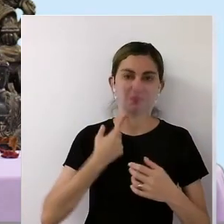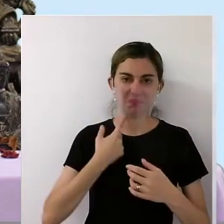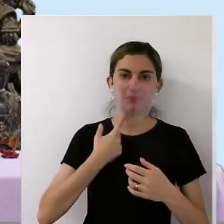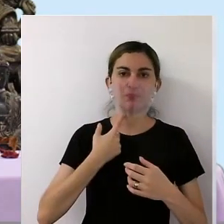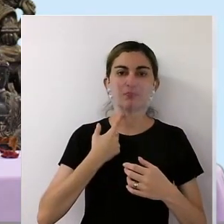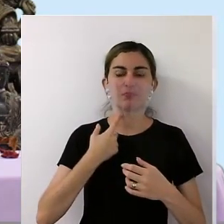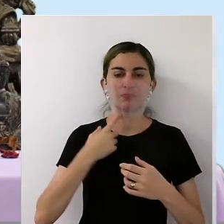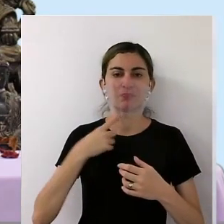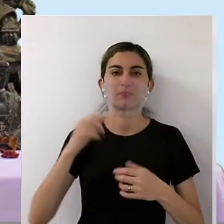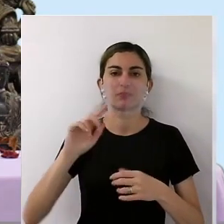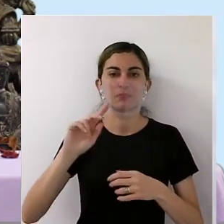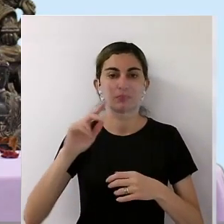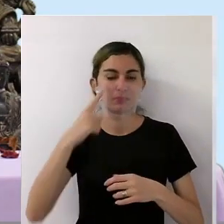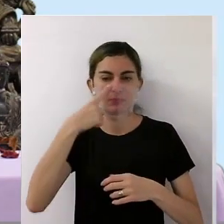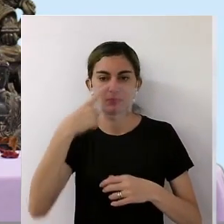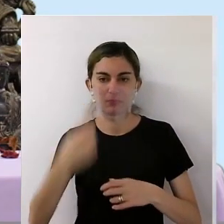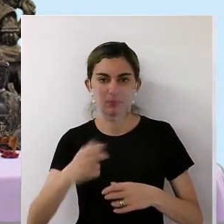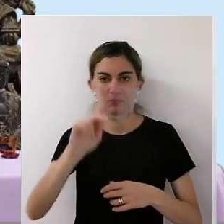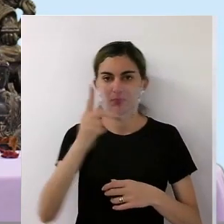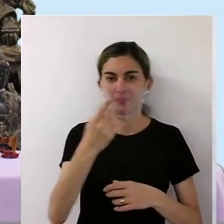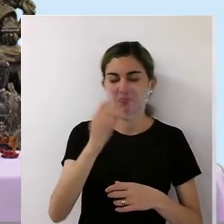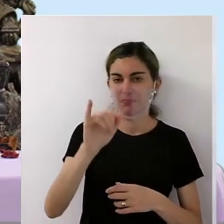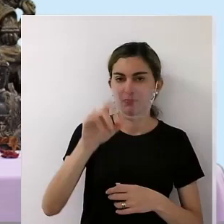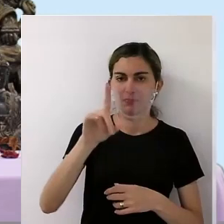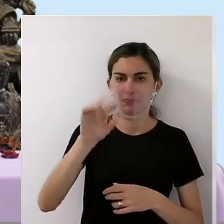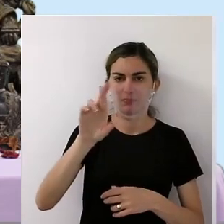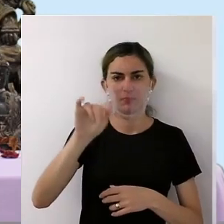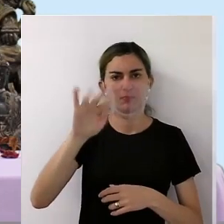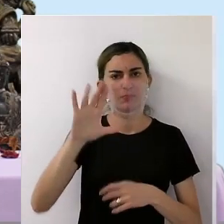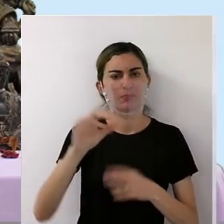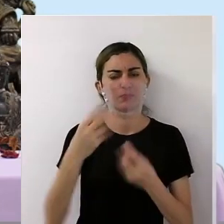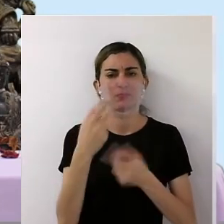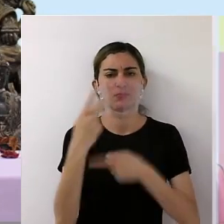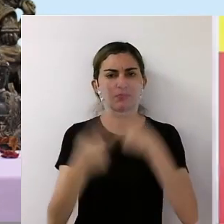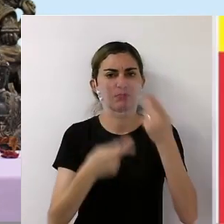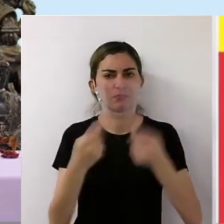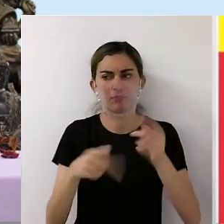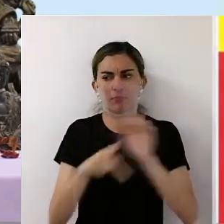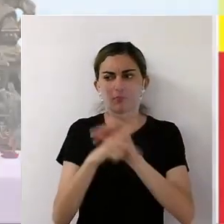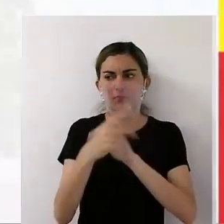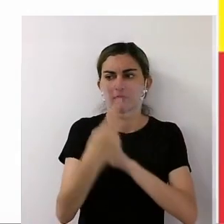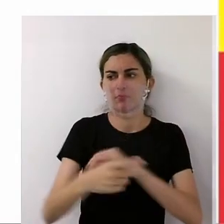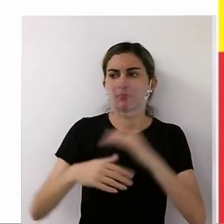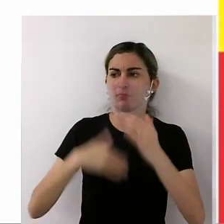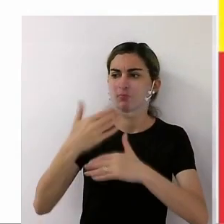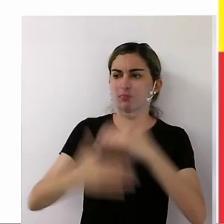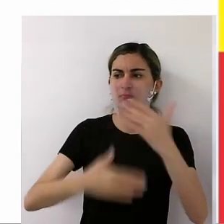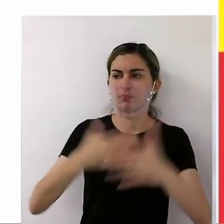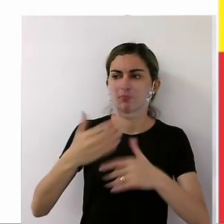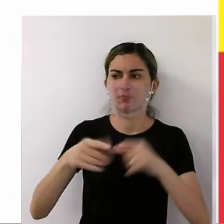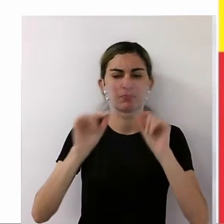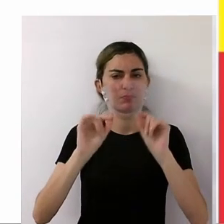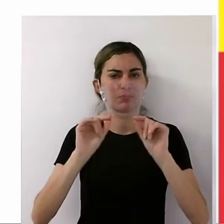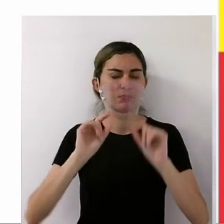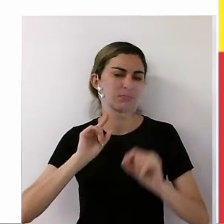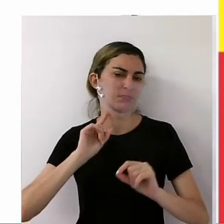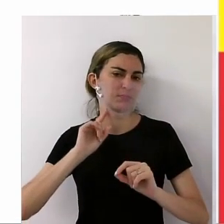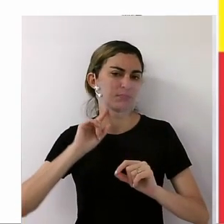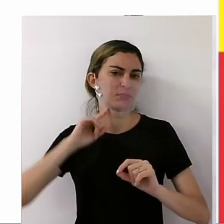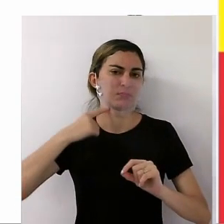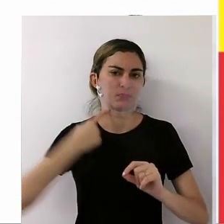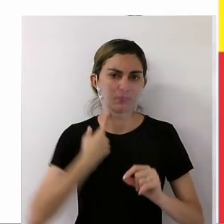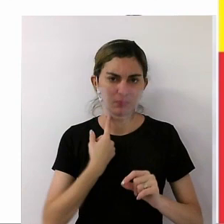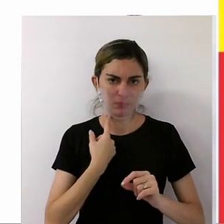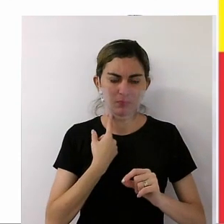poluição hídrica. Quando eu falo da poluição hídrica, corresponde ao processo da